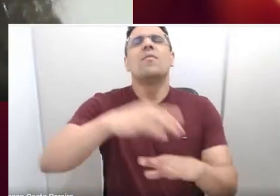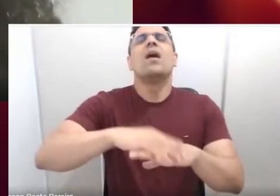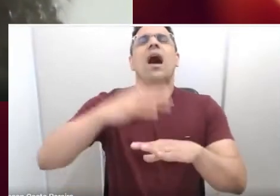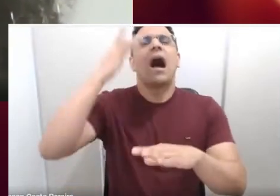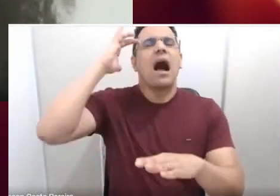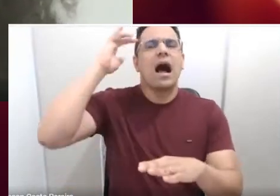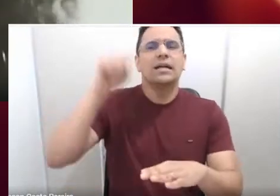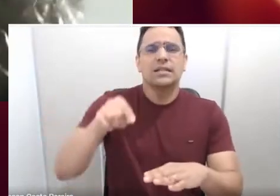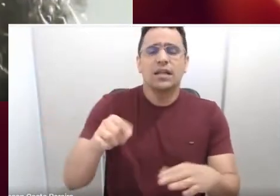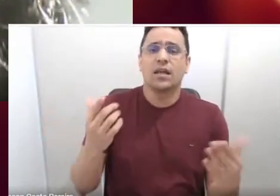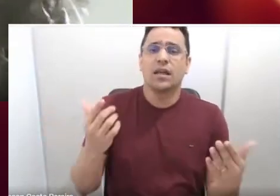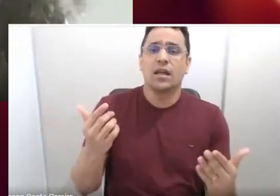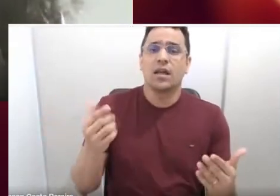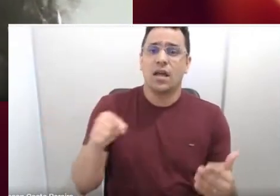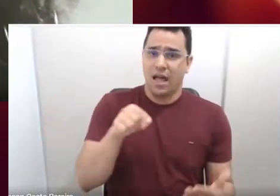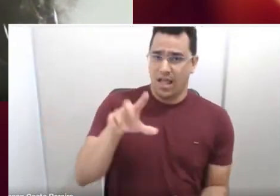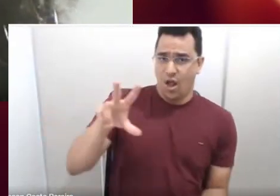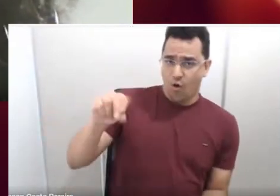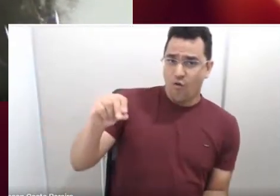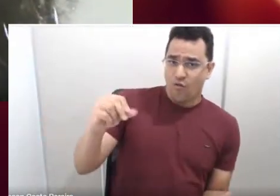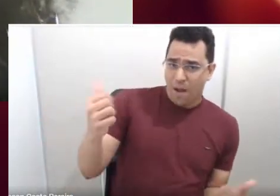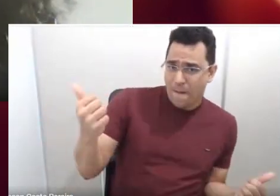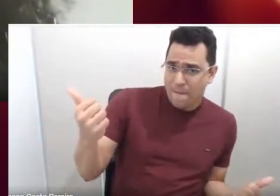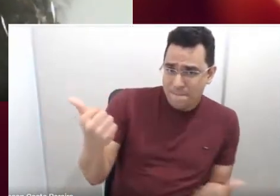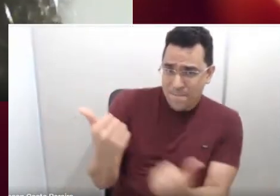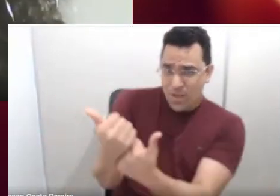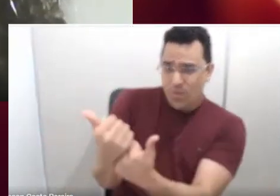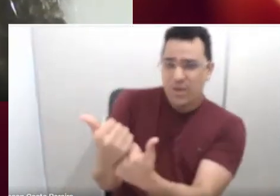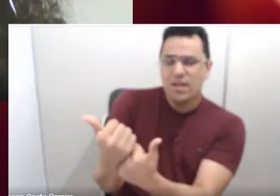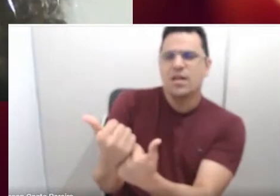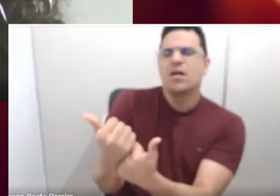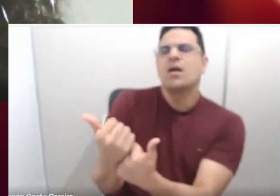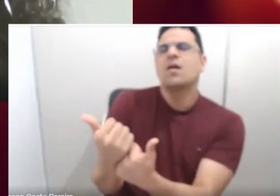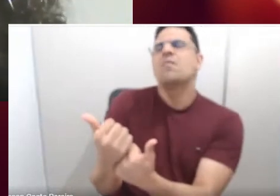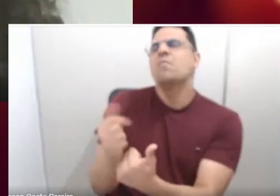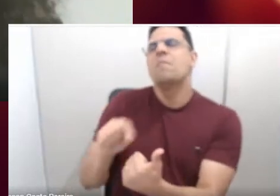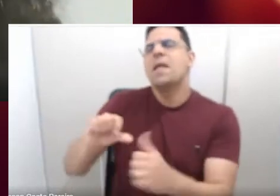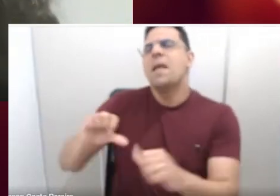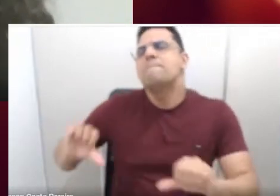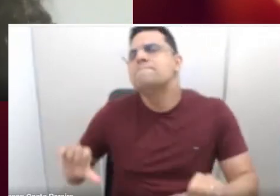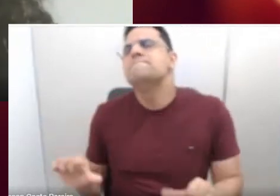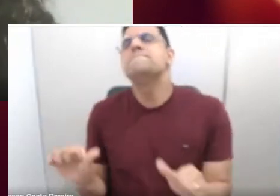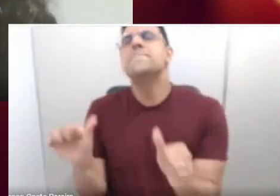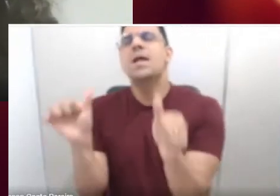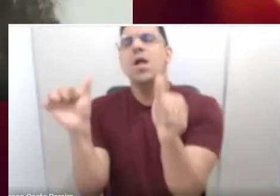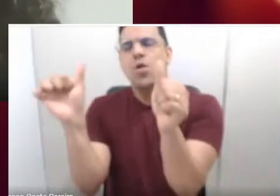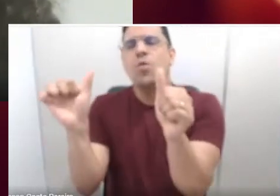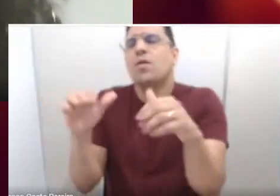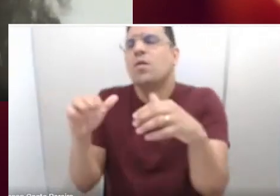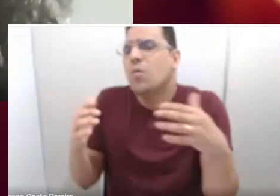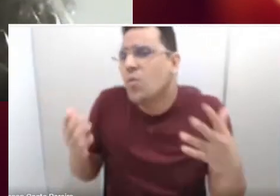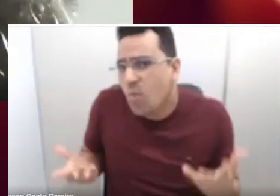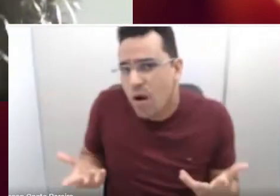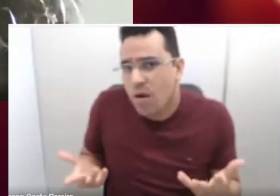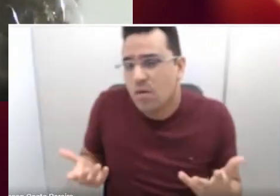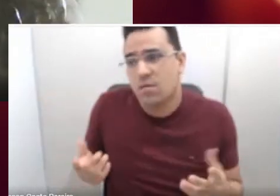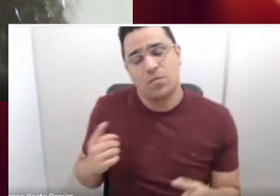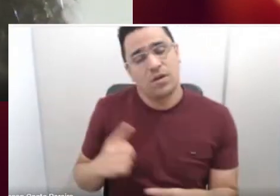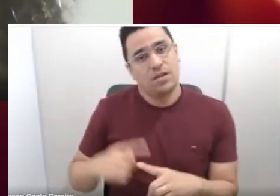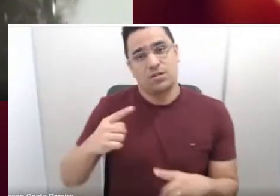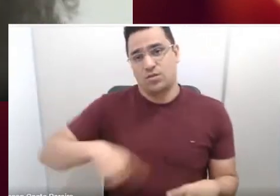no aspecto de suporte institucional para os discentes, né, tendo em vista que a gente também ainda não tem a certeza,